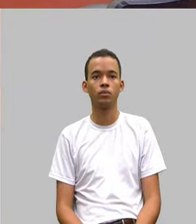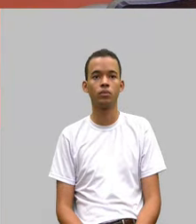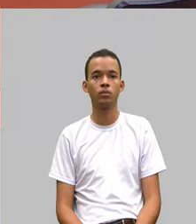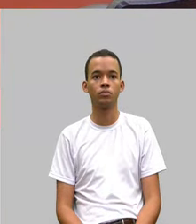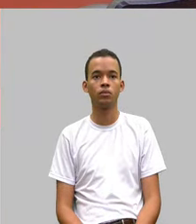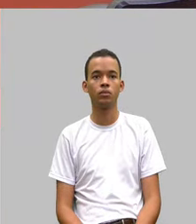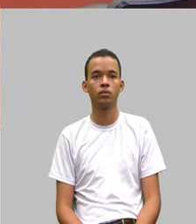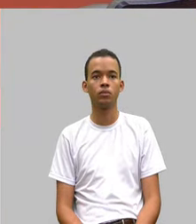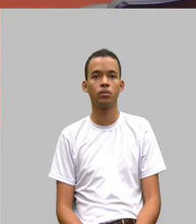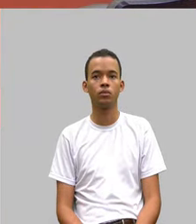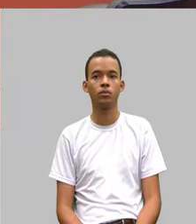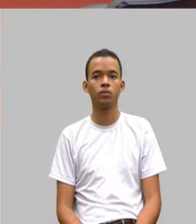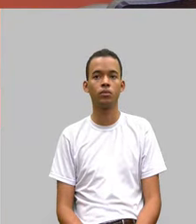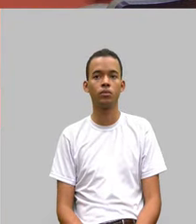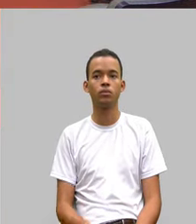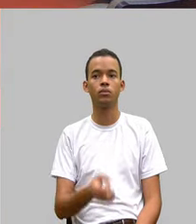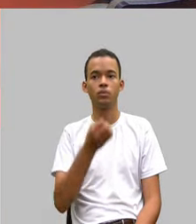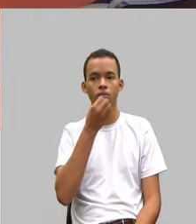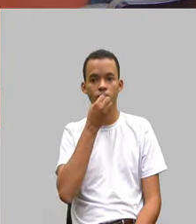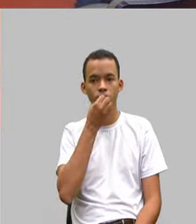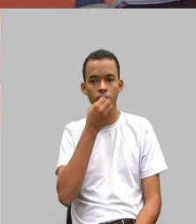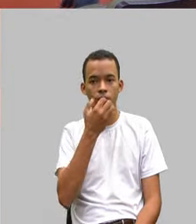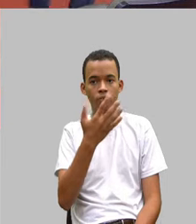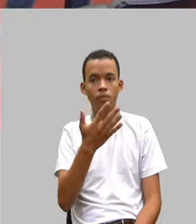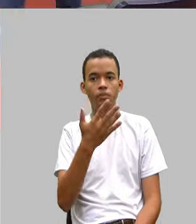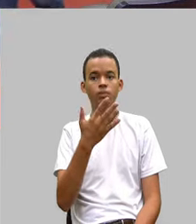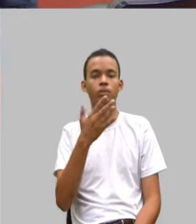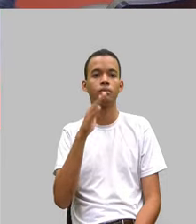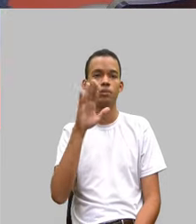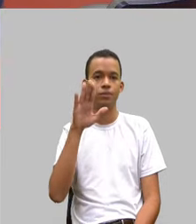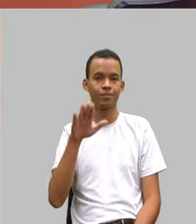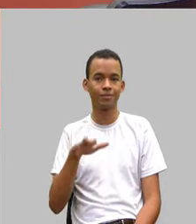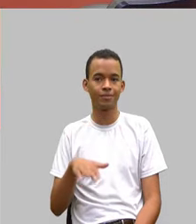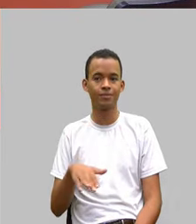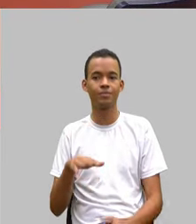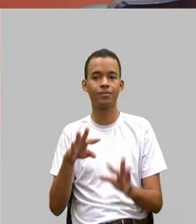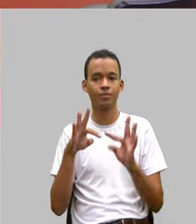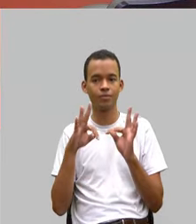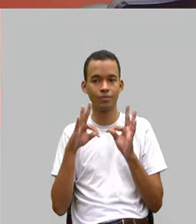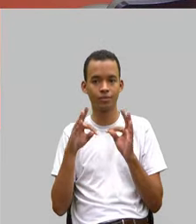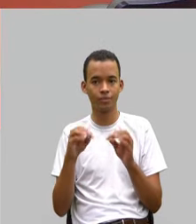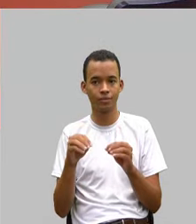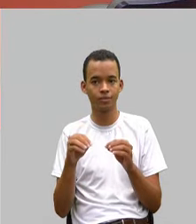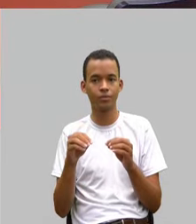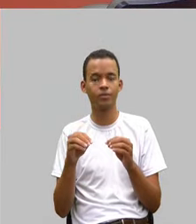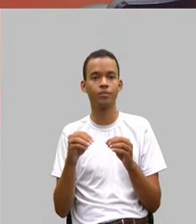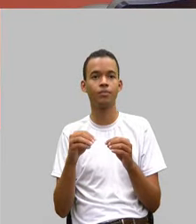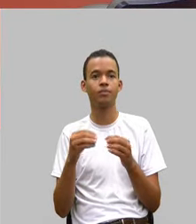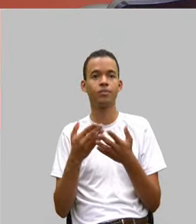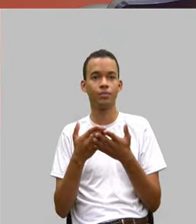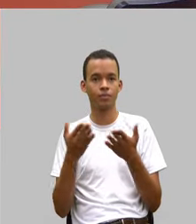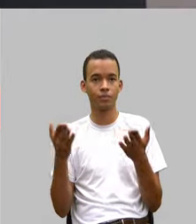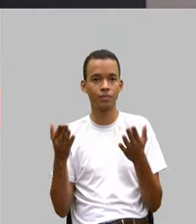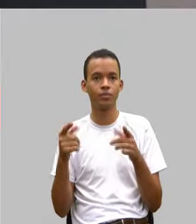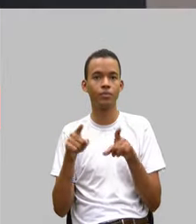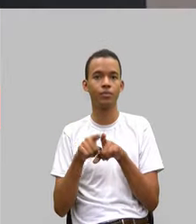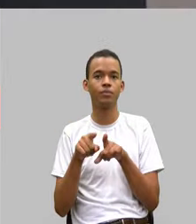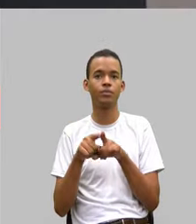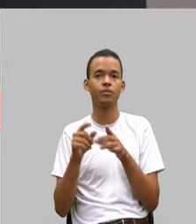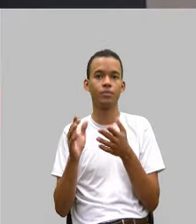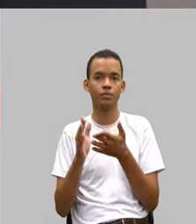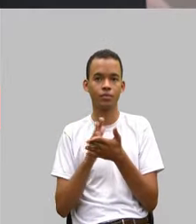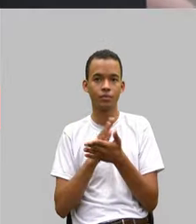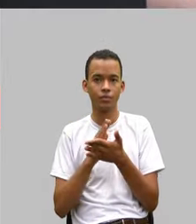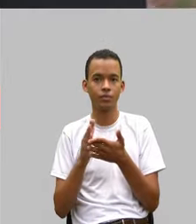Samara Boa tarde a todos que estão aqui hoje aos pacientes que Também vieram eu